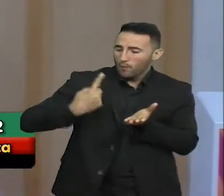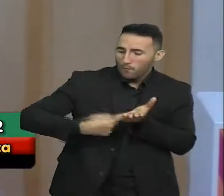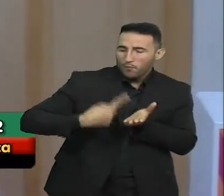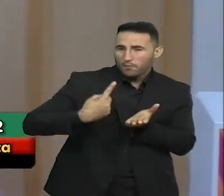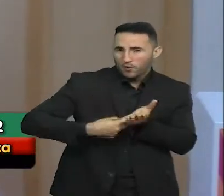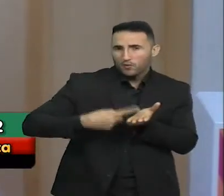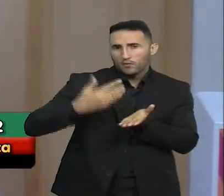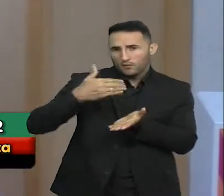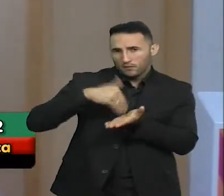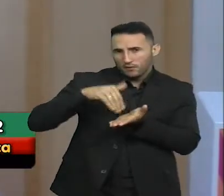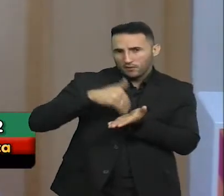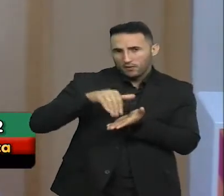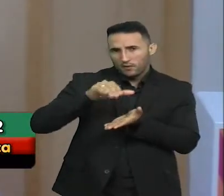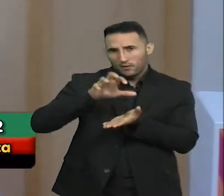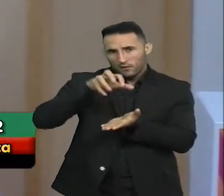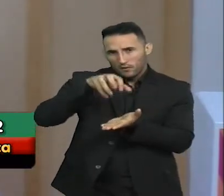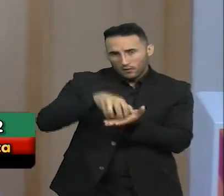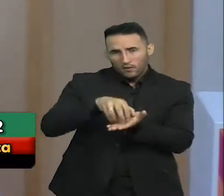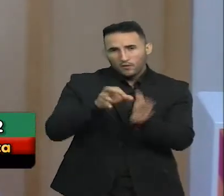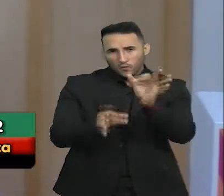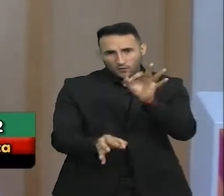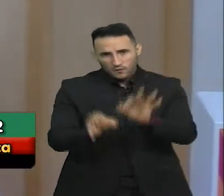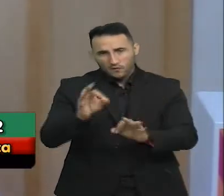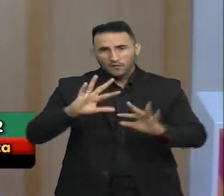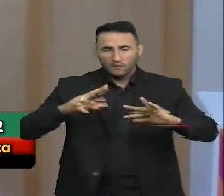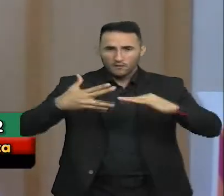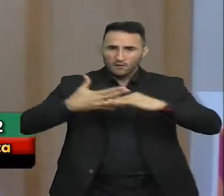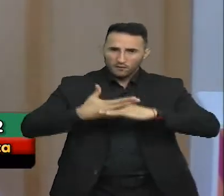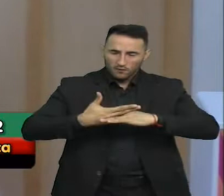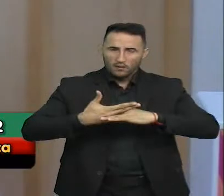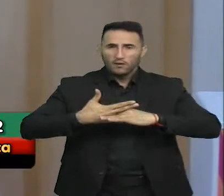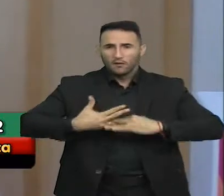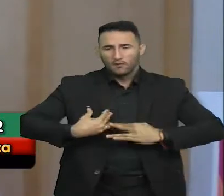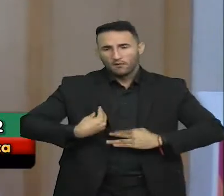da Secretaria da Justiça e Cidadania